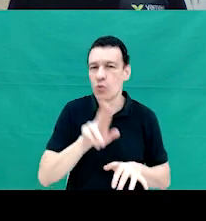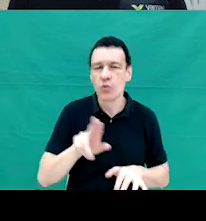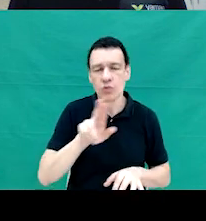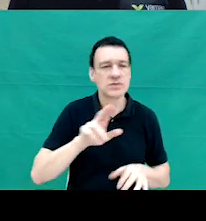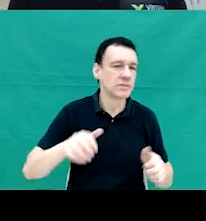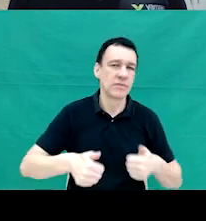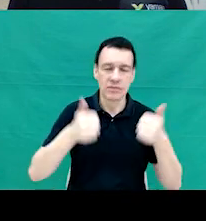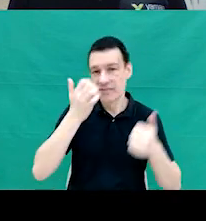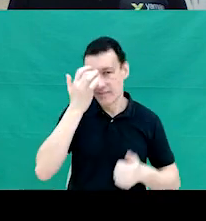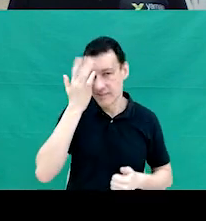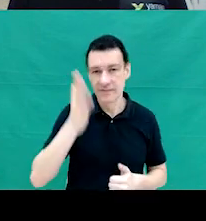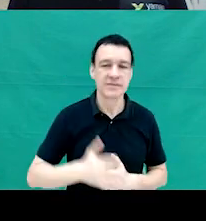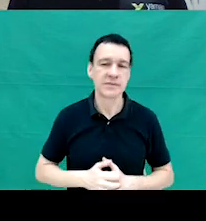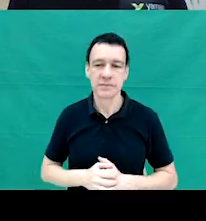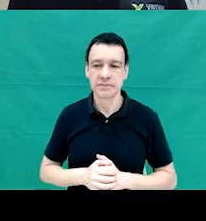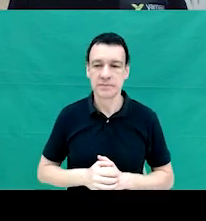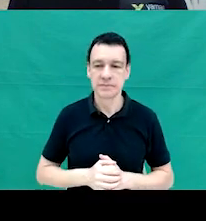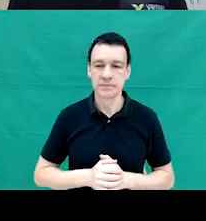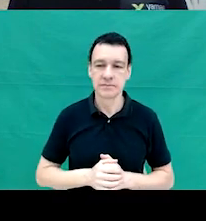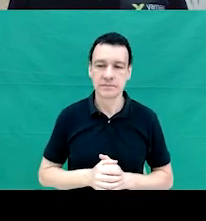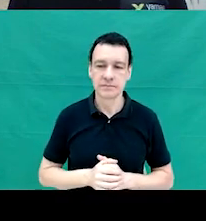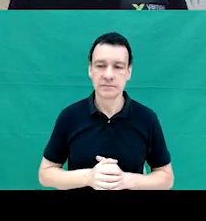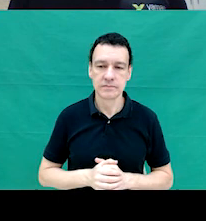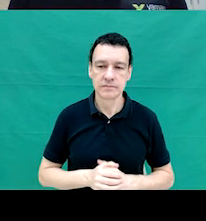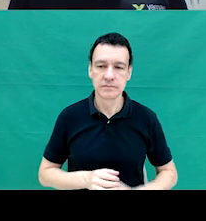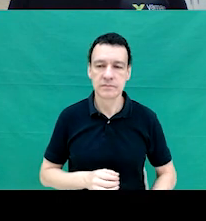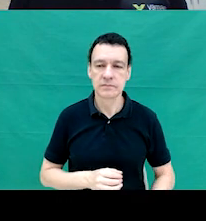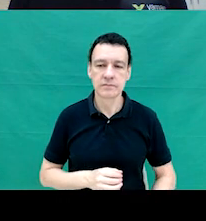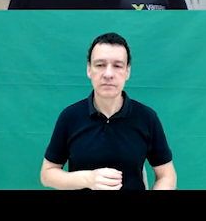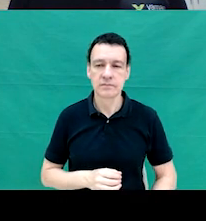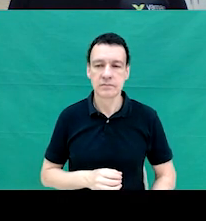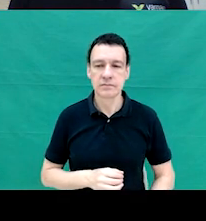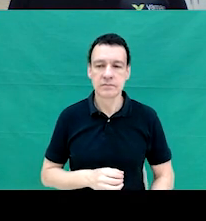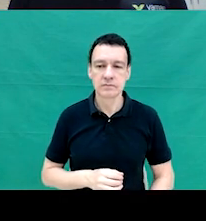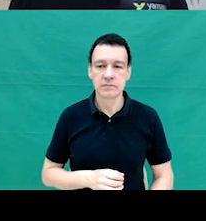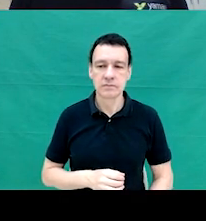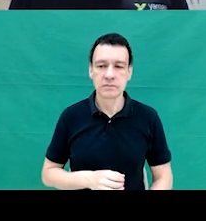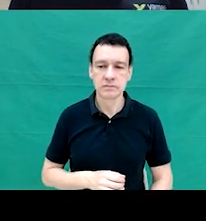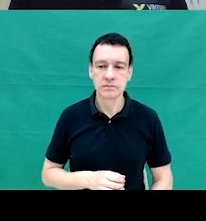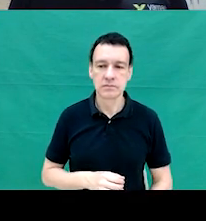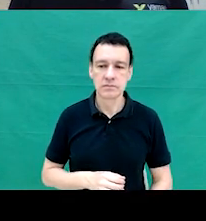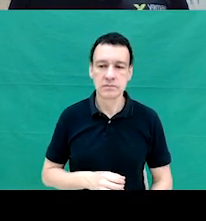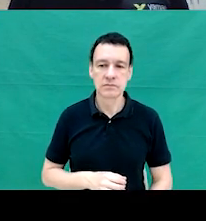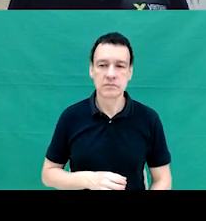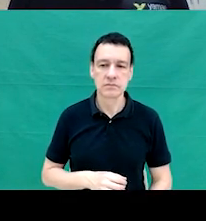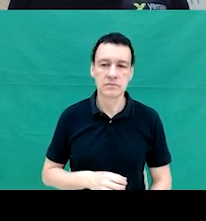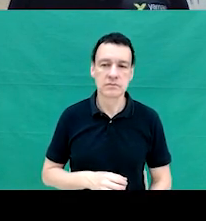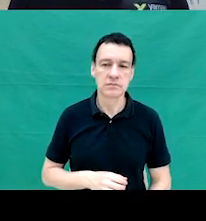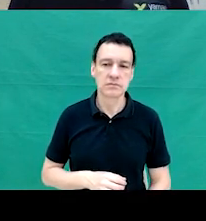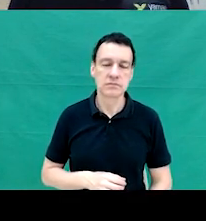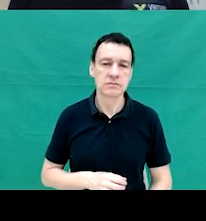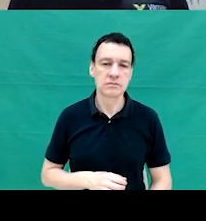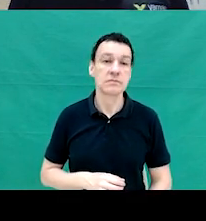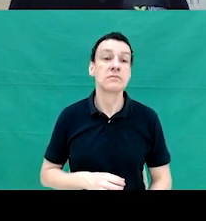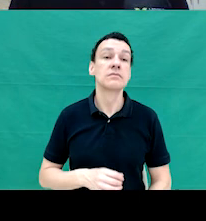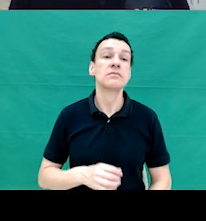Exatamente isso. E por fim, temos aqui um último slide falando do conteúdo bônus, que